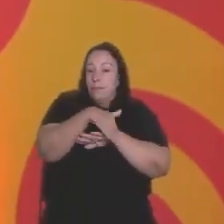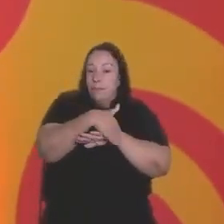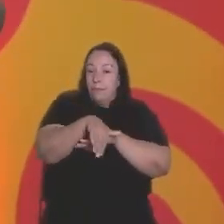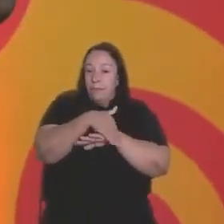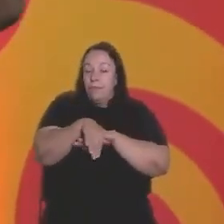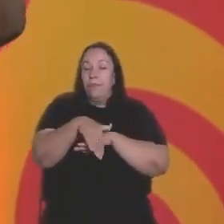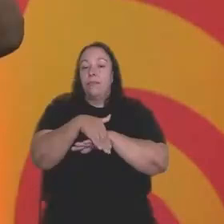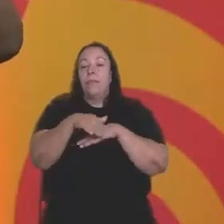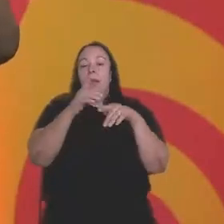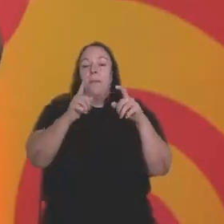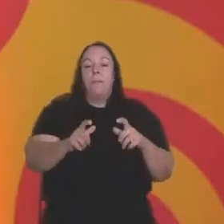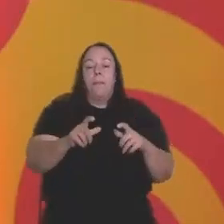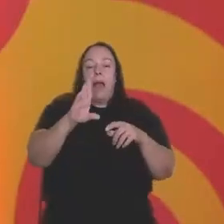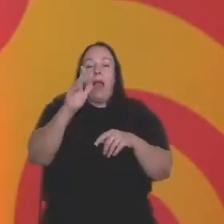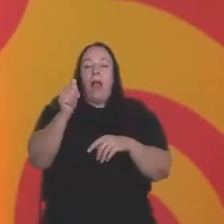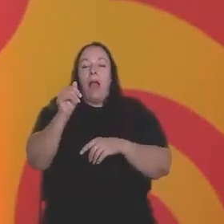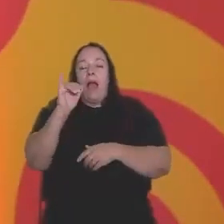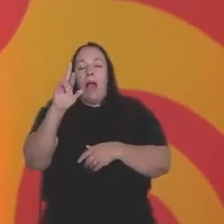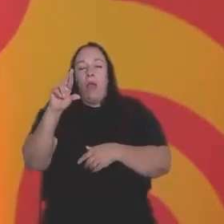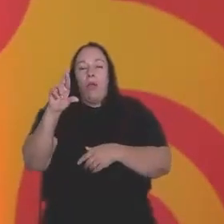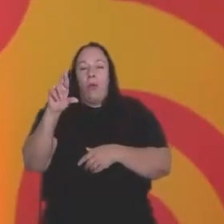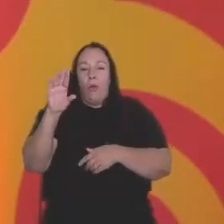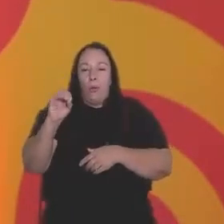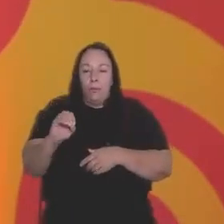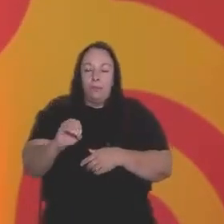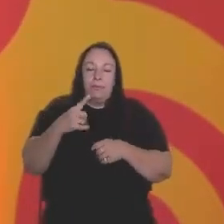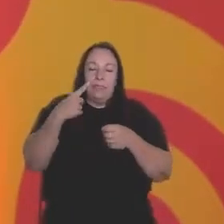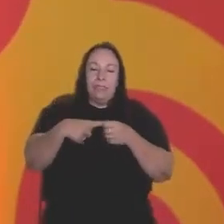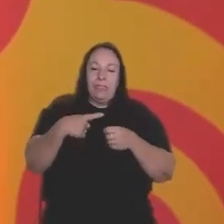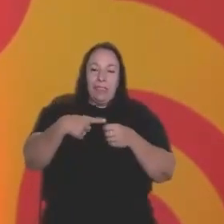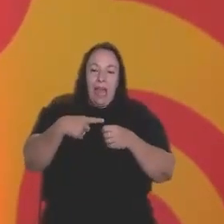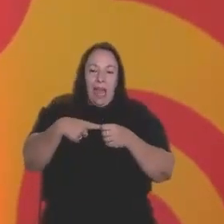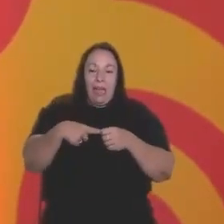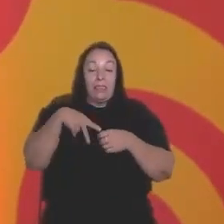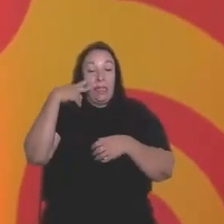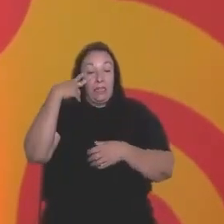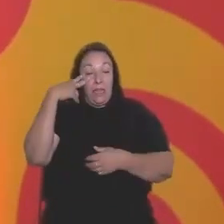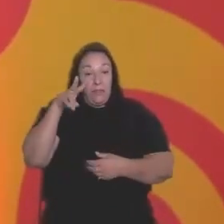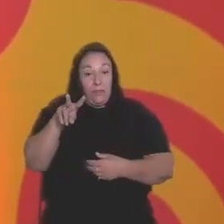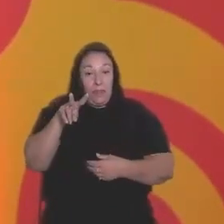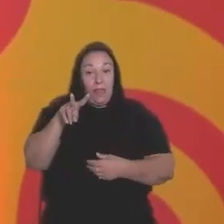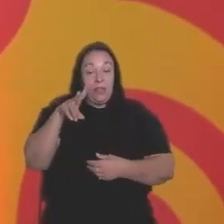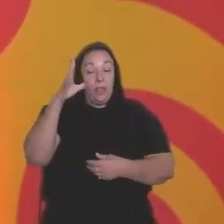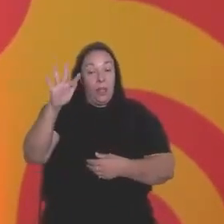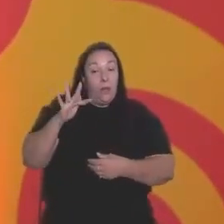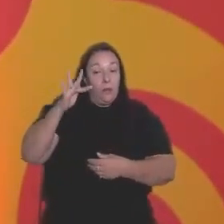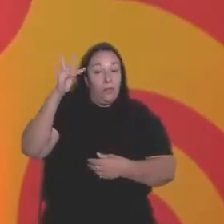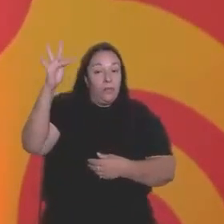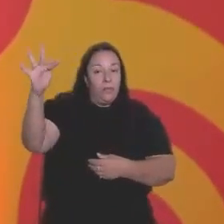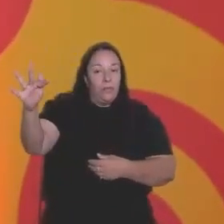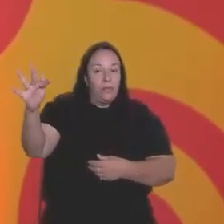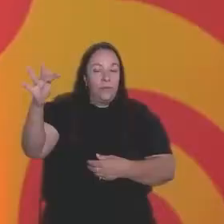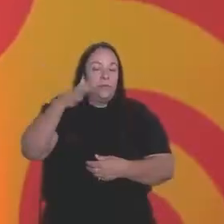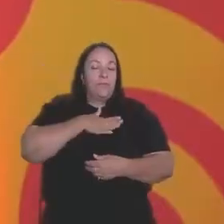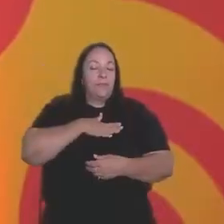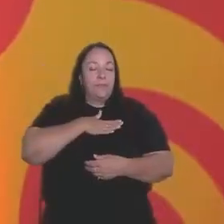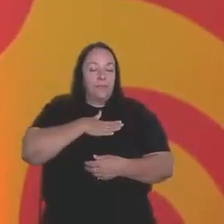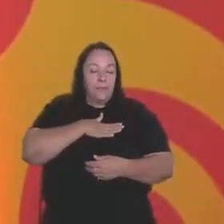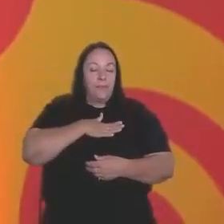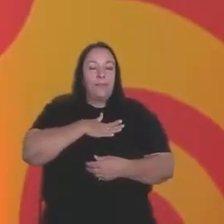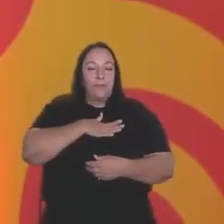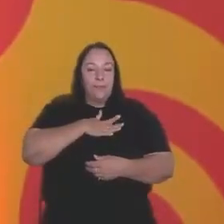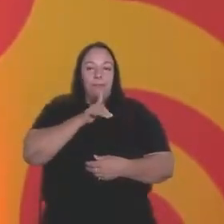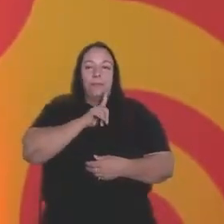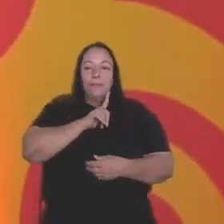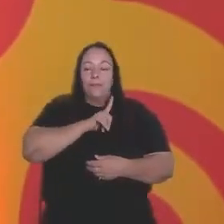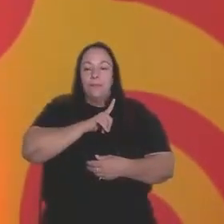próprio bairro, olhe para a própria cidade, e entenda se o que ela está vendo ali realmente é um futuro que ela gostaria de ver. Estou até